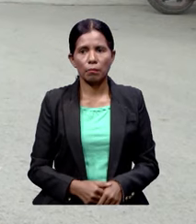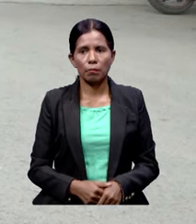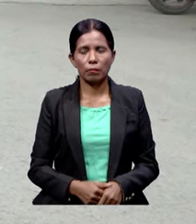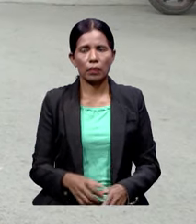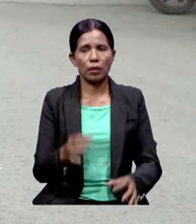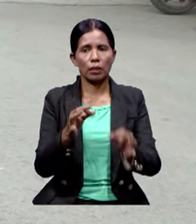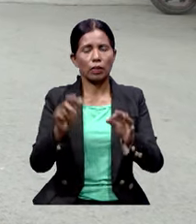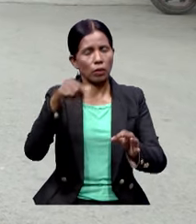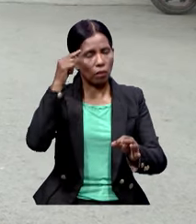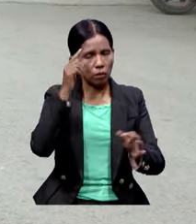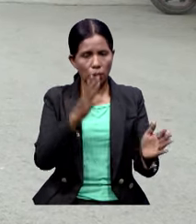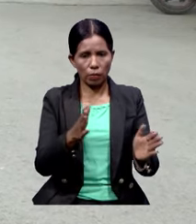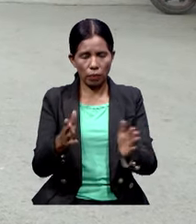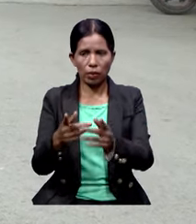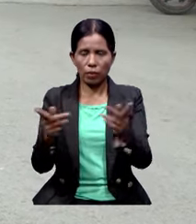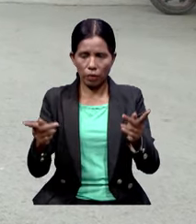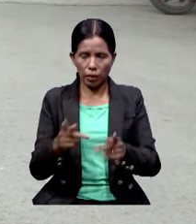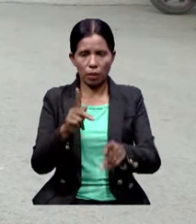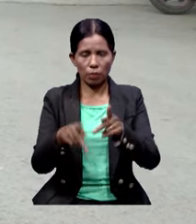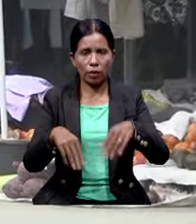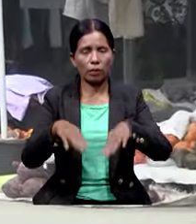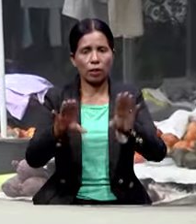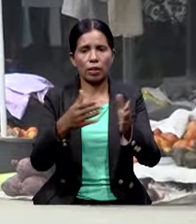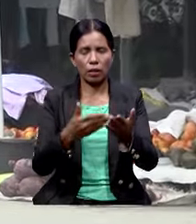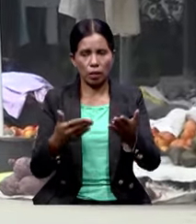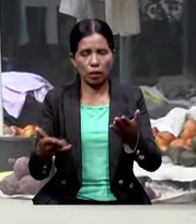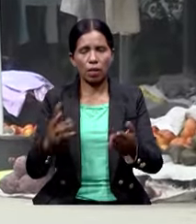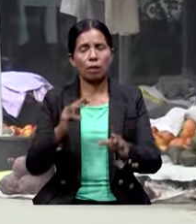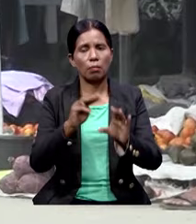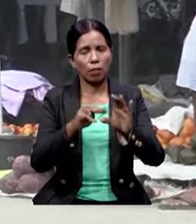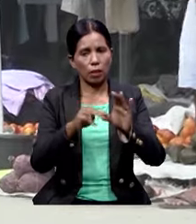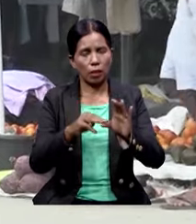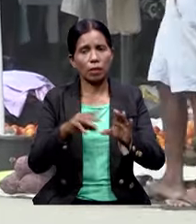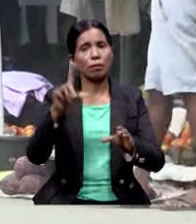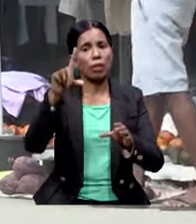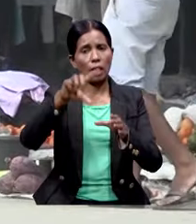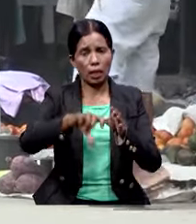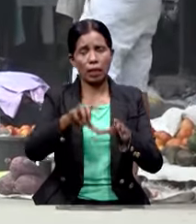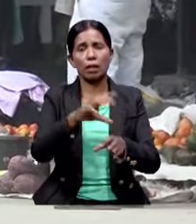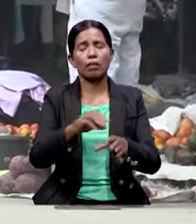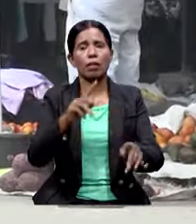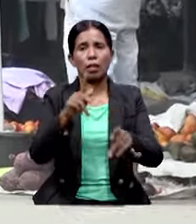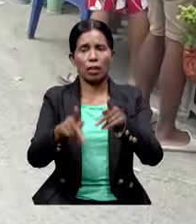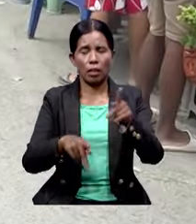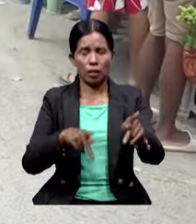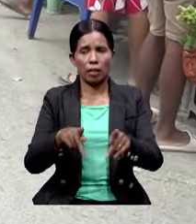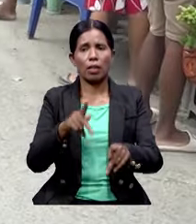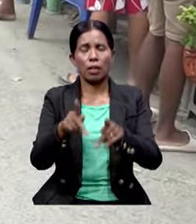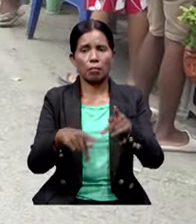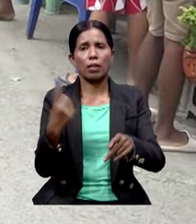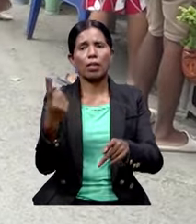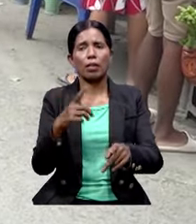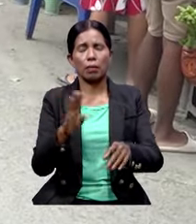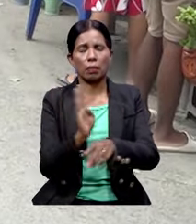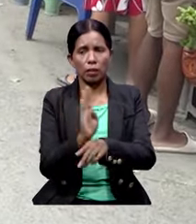Maski governo prepara una fatimba negociante sira atau fansasan iha mercado laran, mai be dau-dau ne negociante balu na fating utiliza